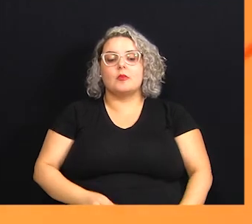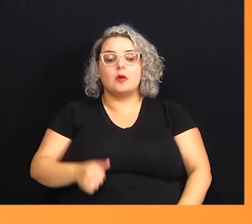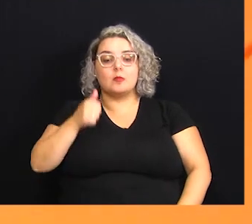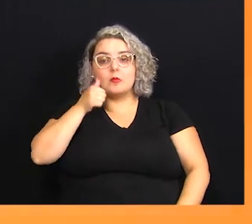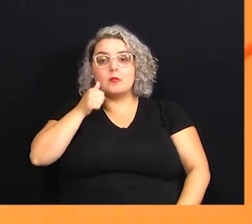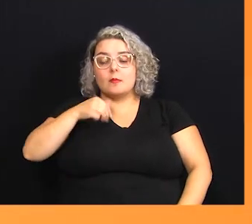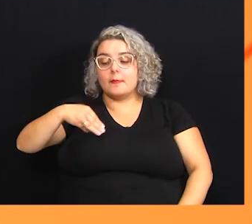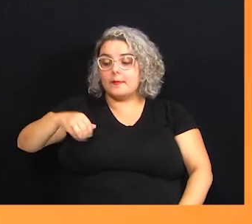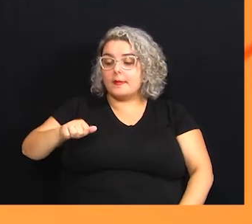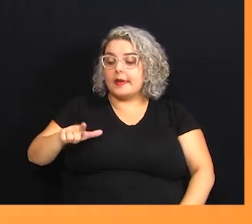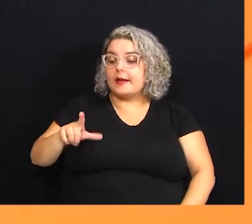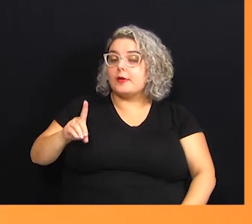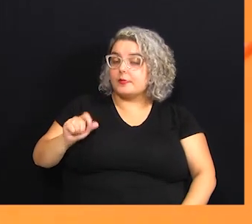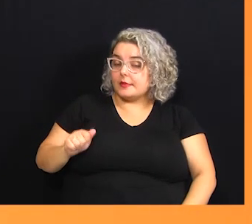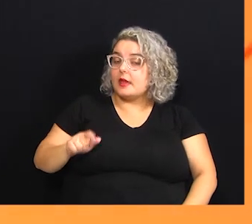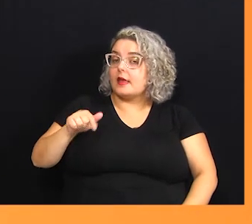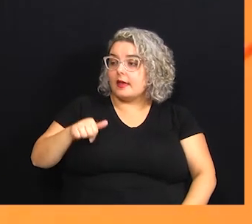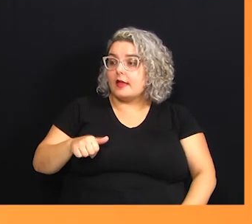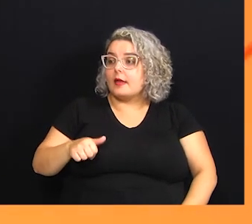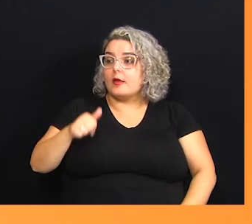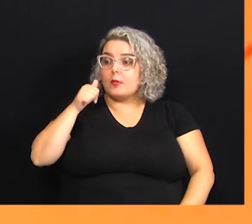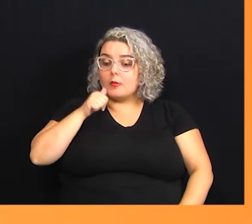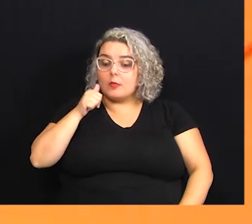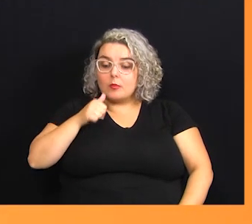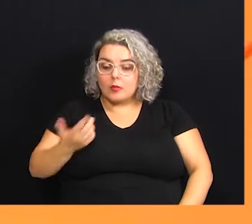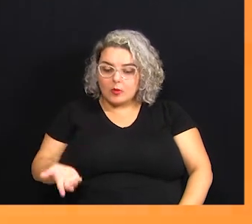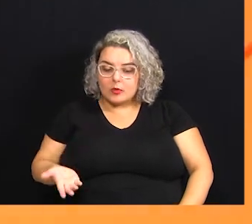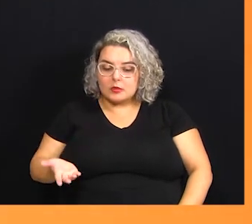moça chamada Malda. Malda, ela é uma